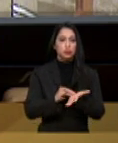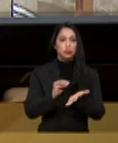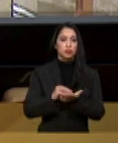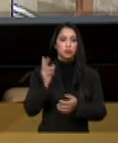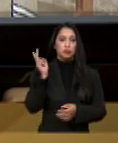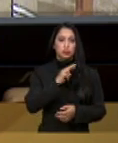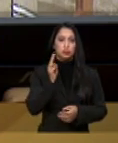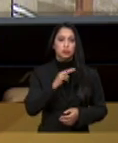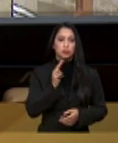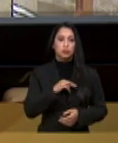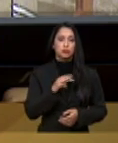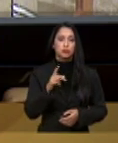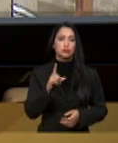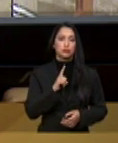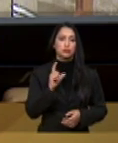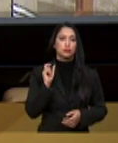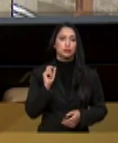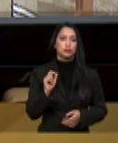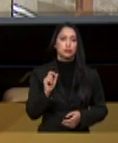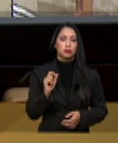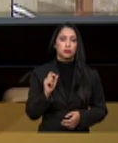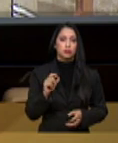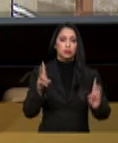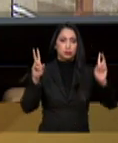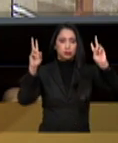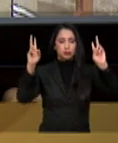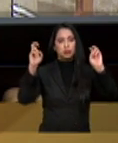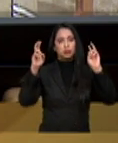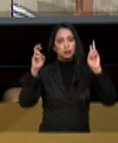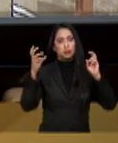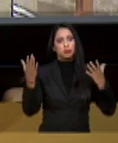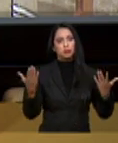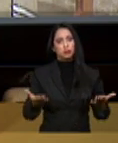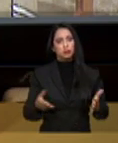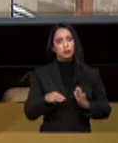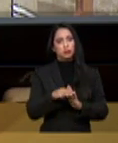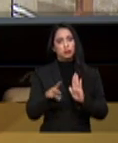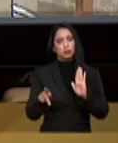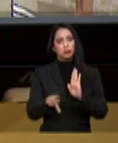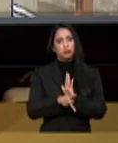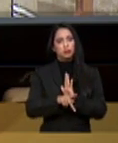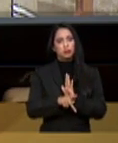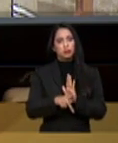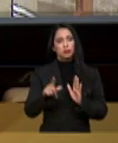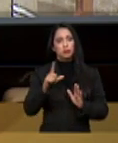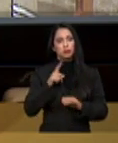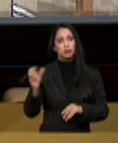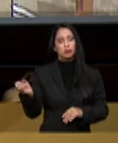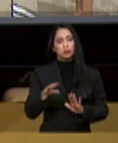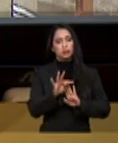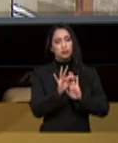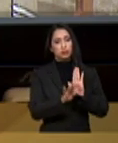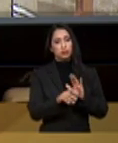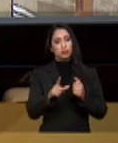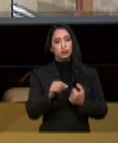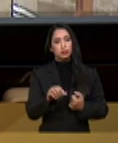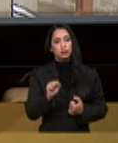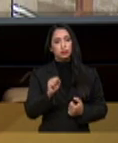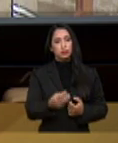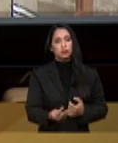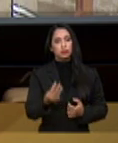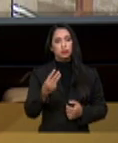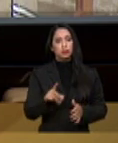urgência, seja por ter versado sobre matéria vedada, a medida provisória que originou a nova redação do artigo 83